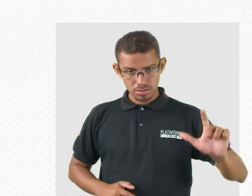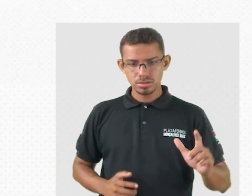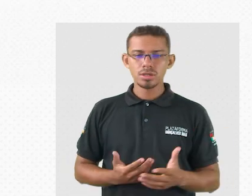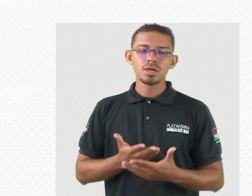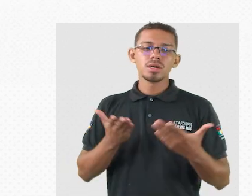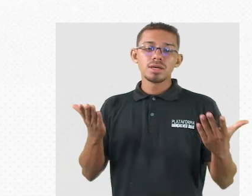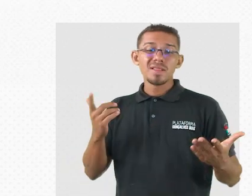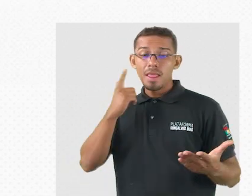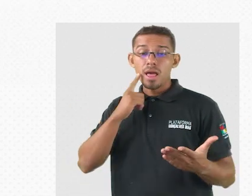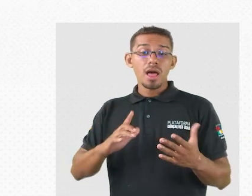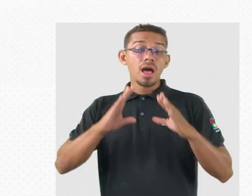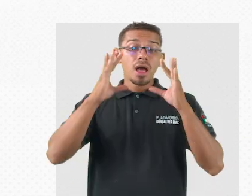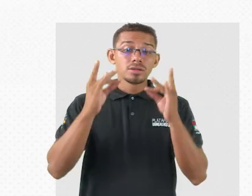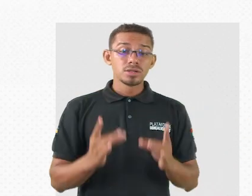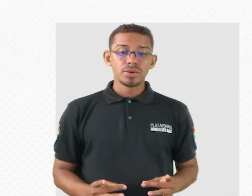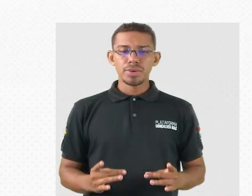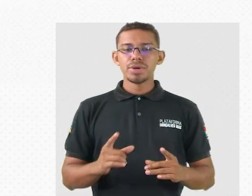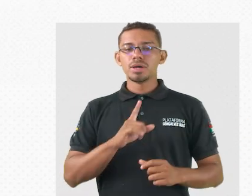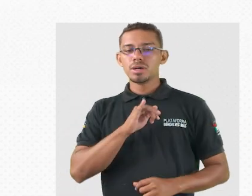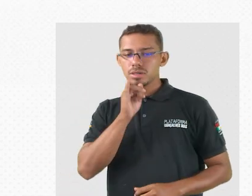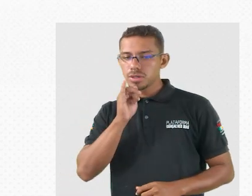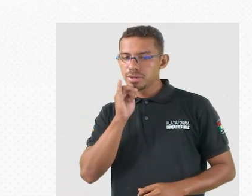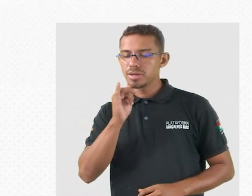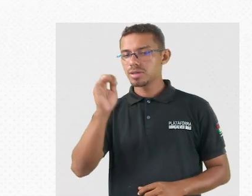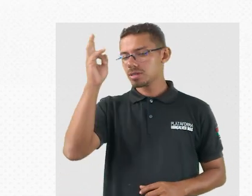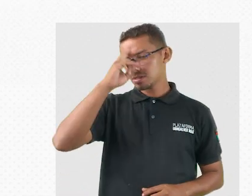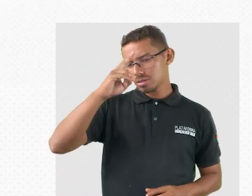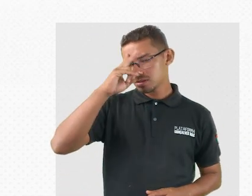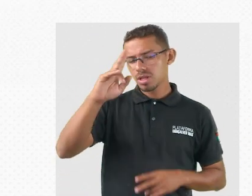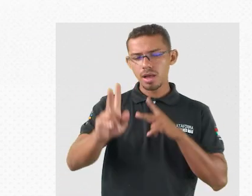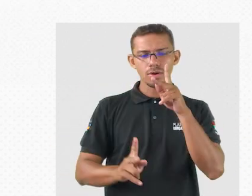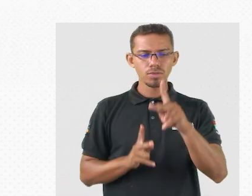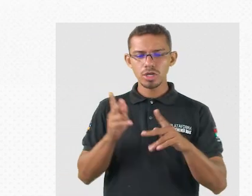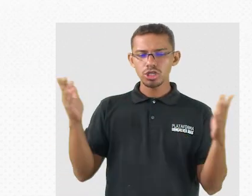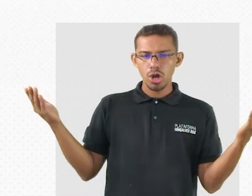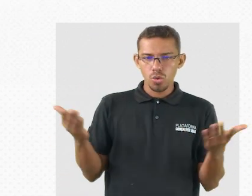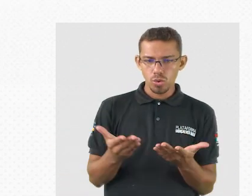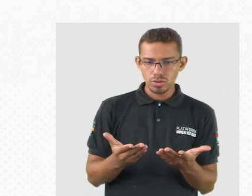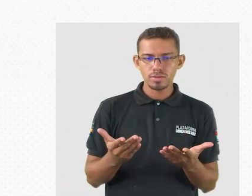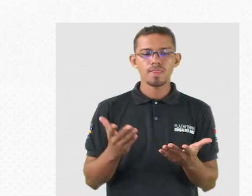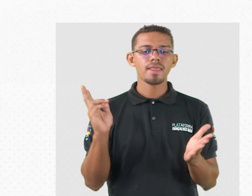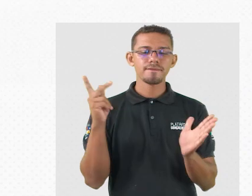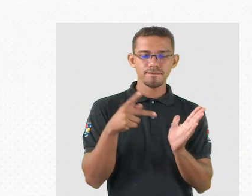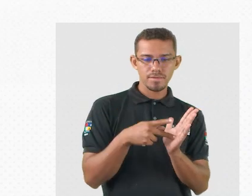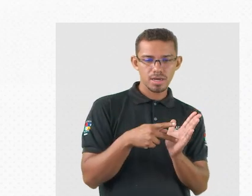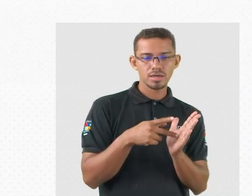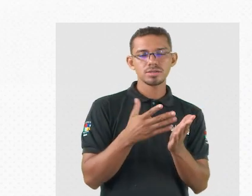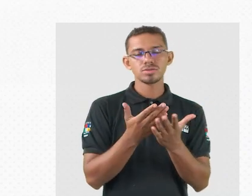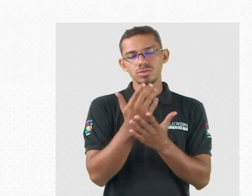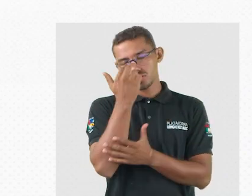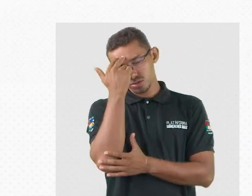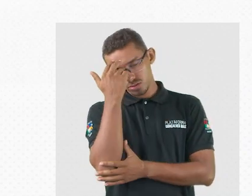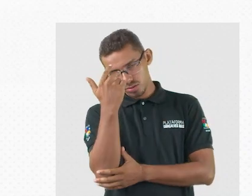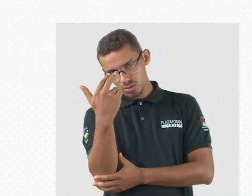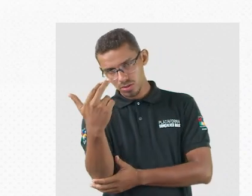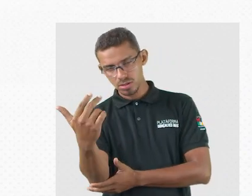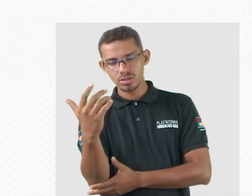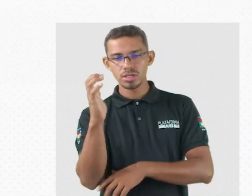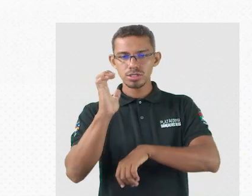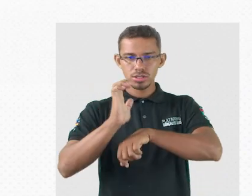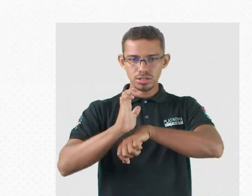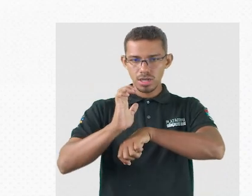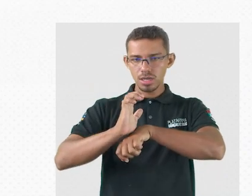de você trazer, né, à memória da população hoje os fatos, né, históricos desse